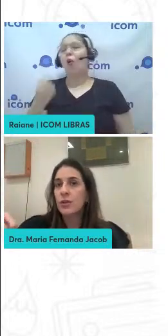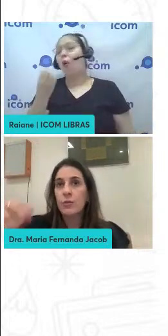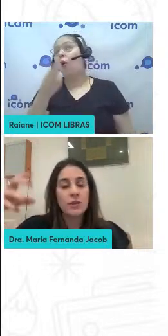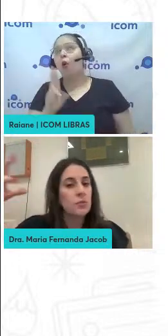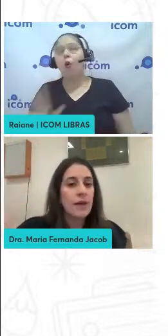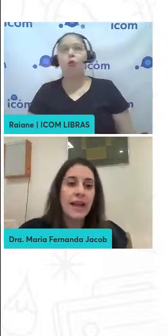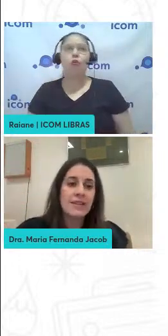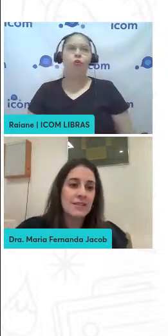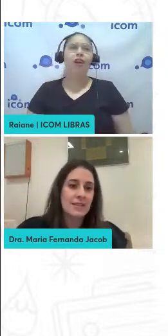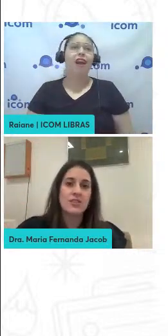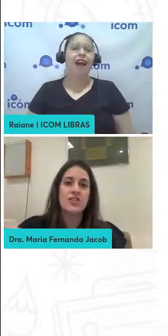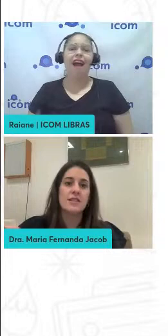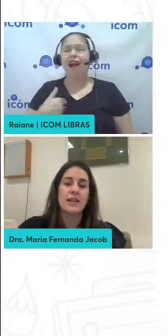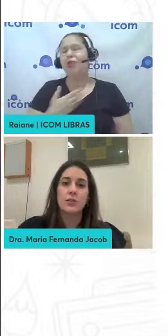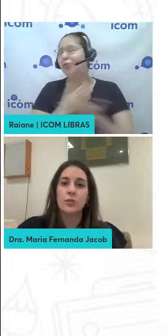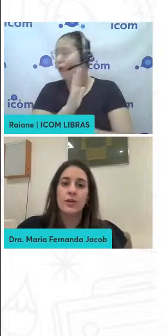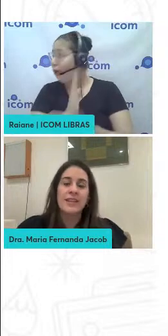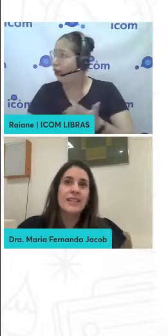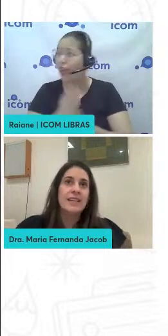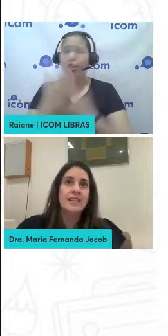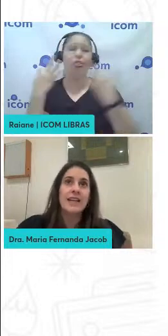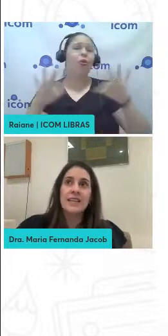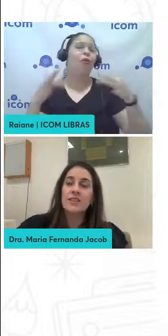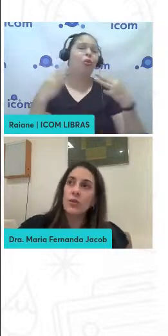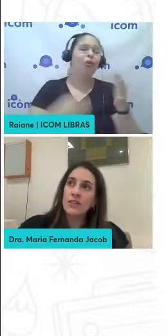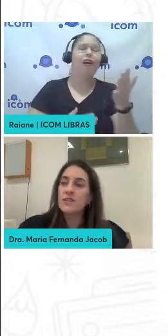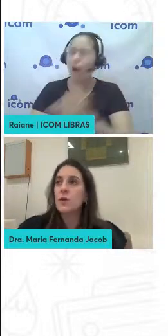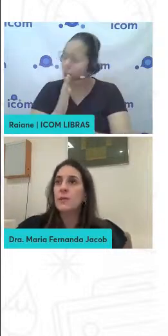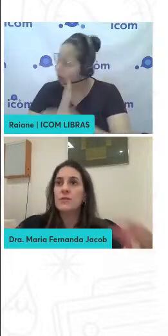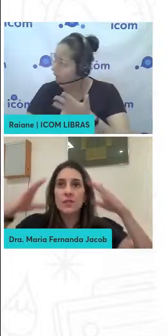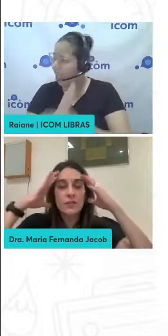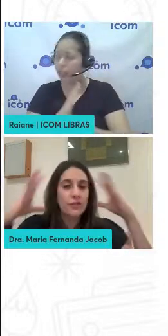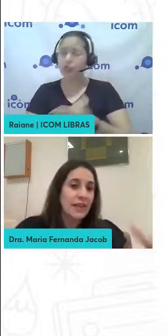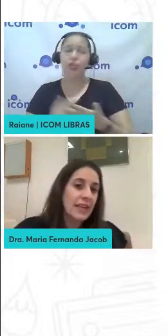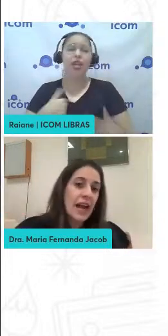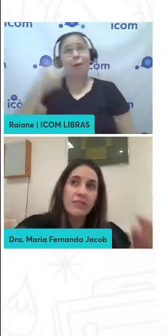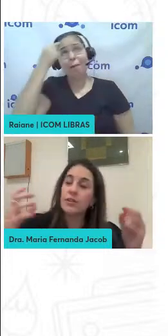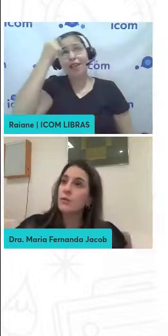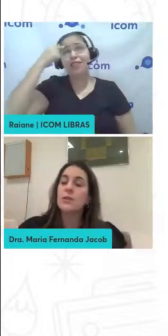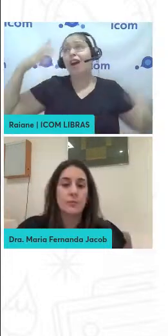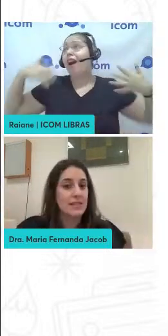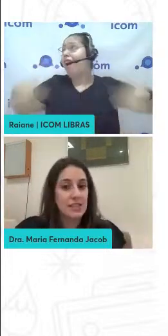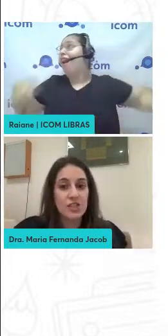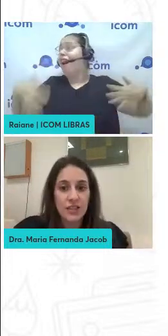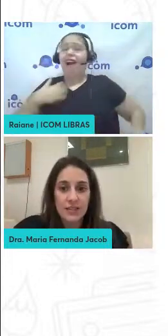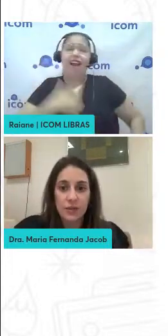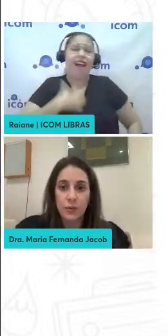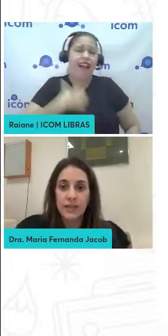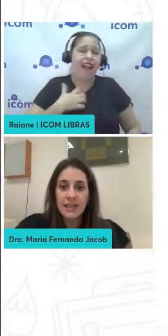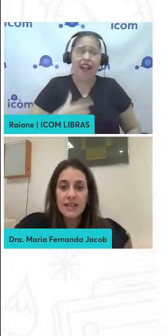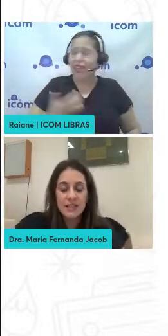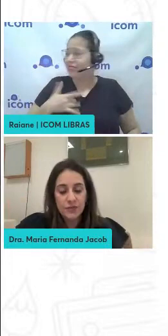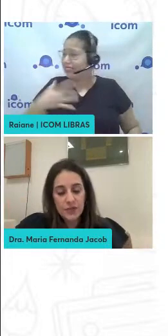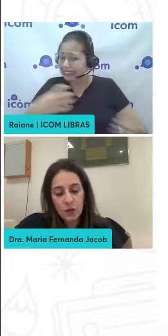eu não aguento mais sentir essa dor, e aí toda vez que eu penso nisso, eu falo, que raiva, eu não aguento mais sentir essa dor. Se você